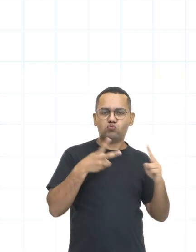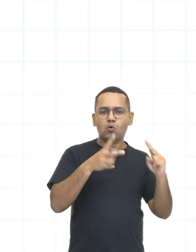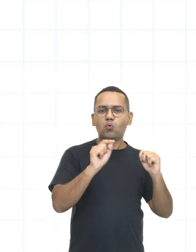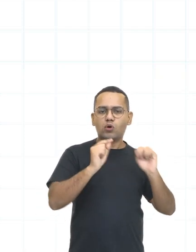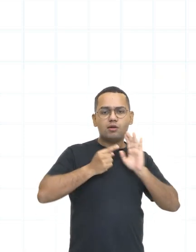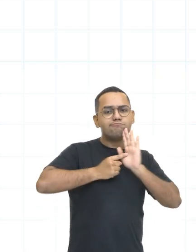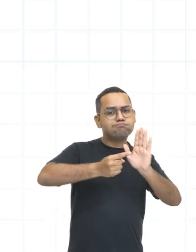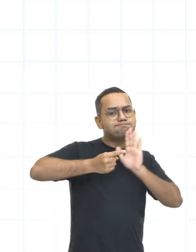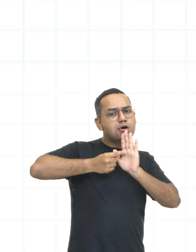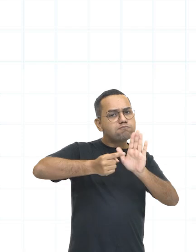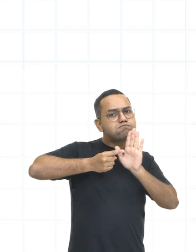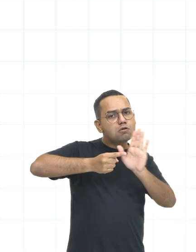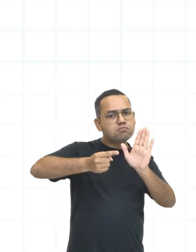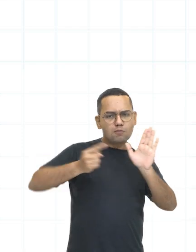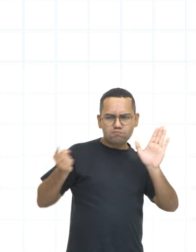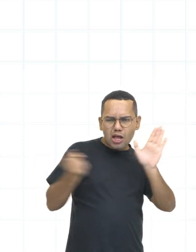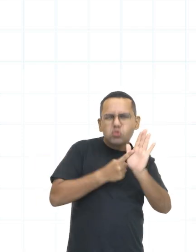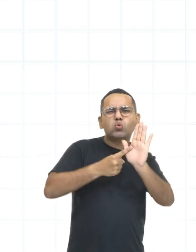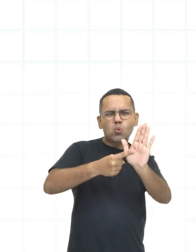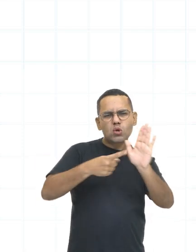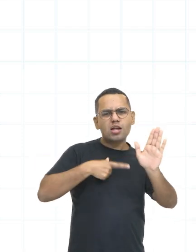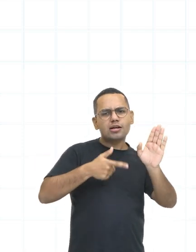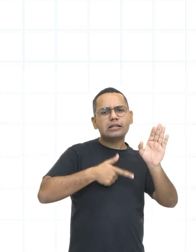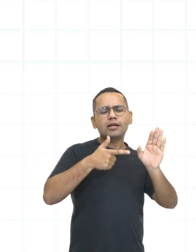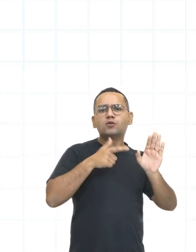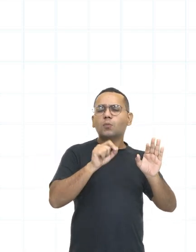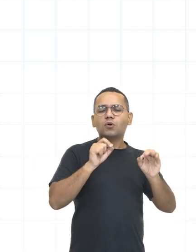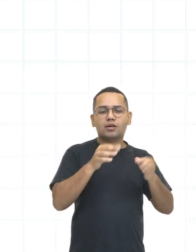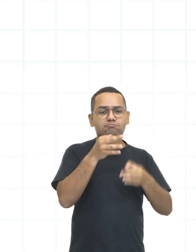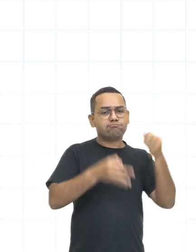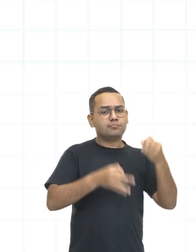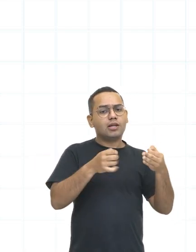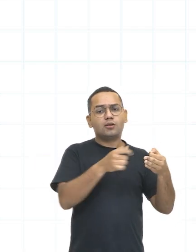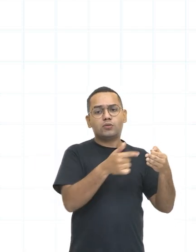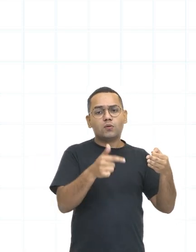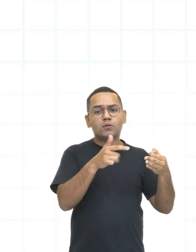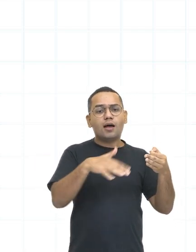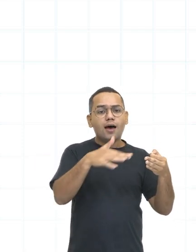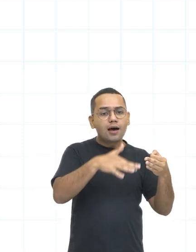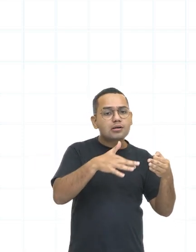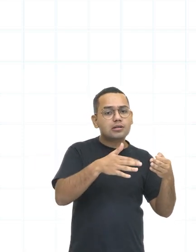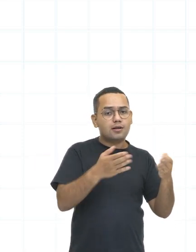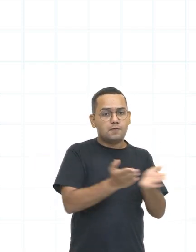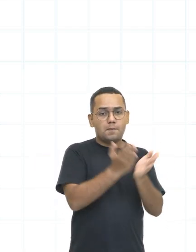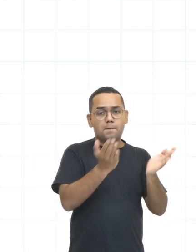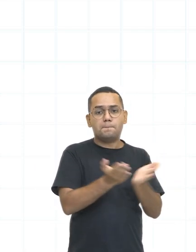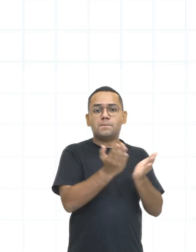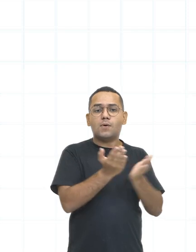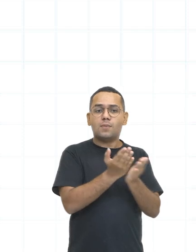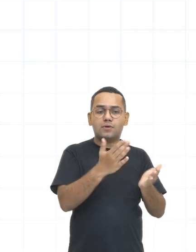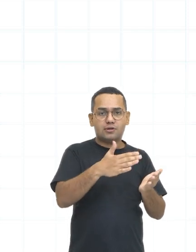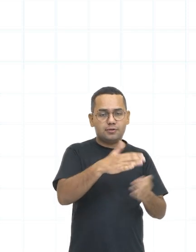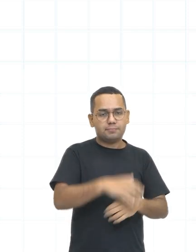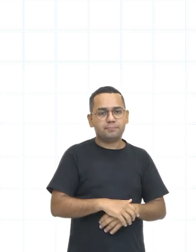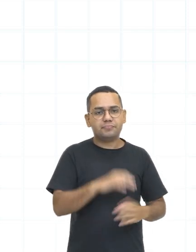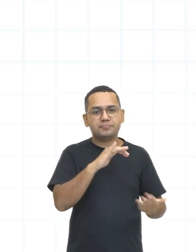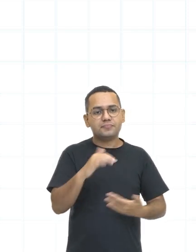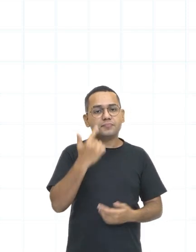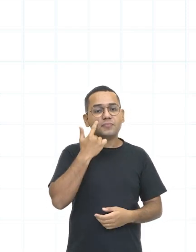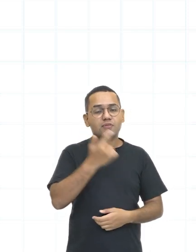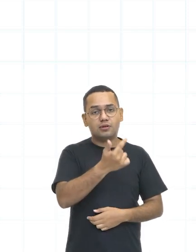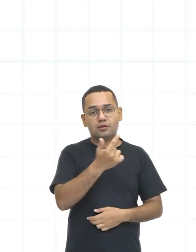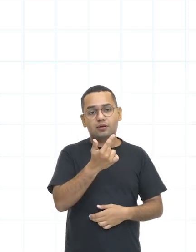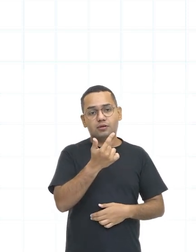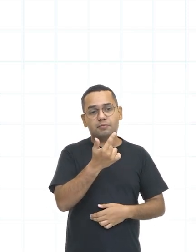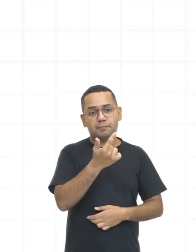das periferias das grandes cidades. E agora nós vamos citar para vocês alguns raps brasileiros. Então aí